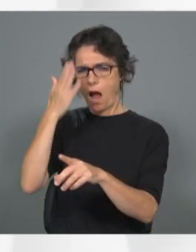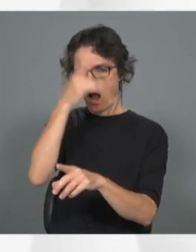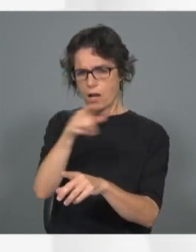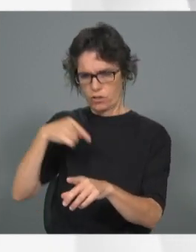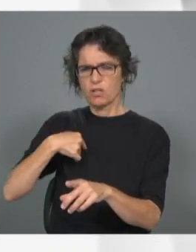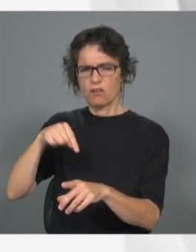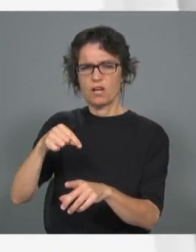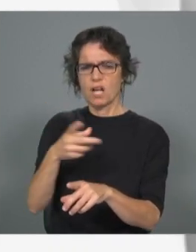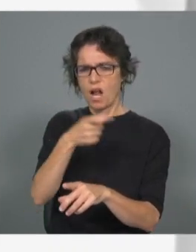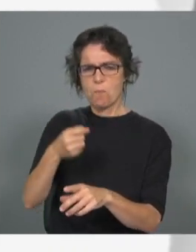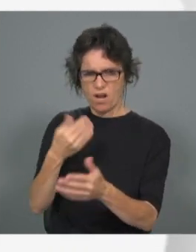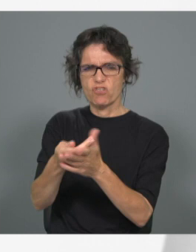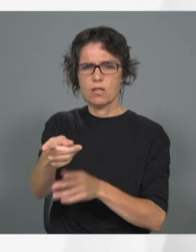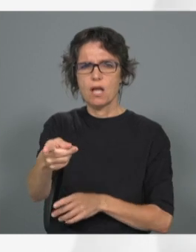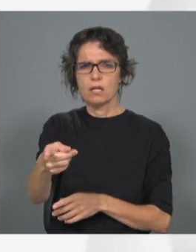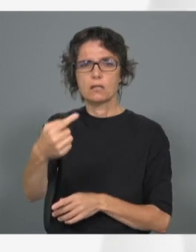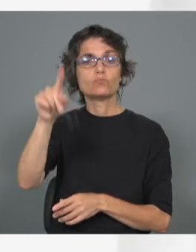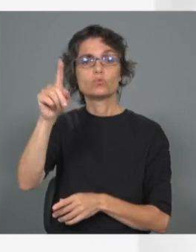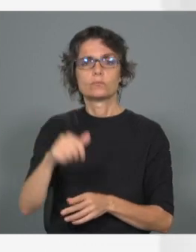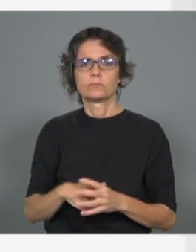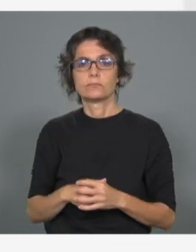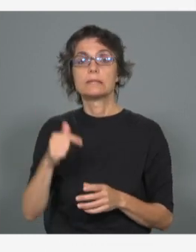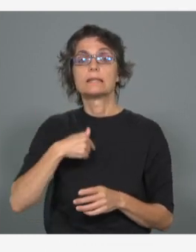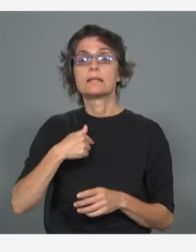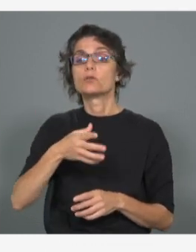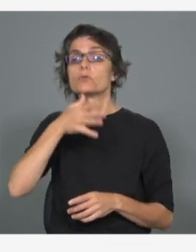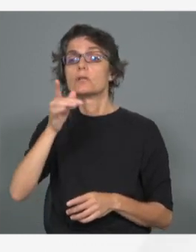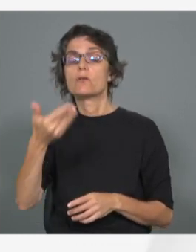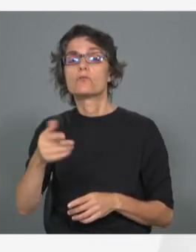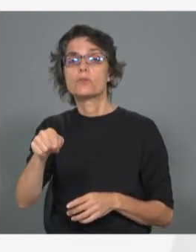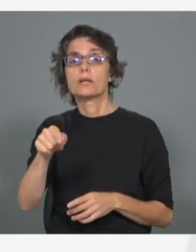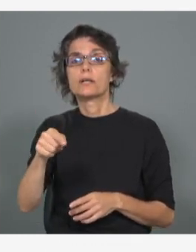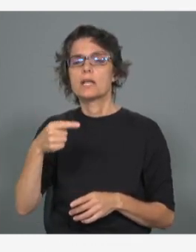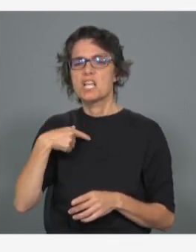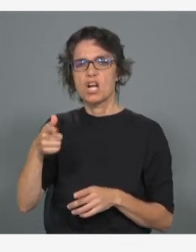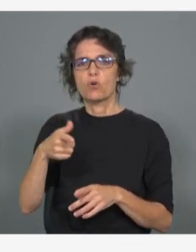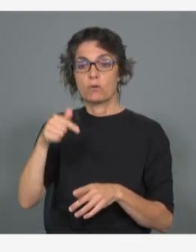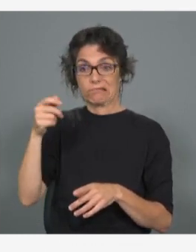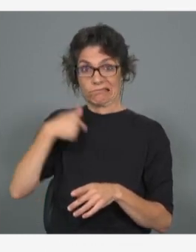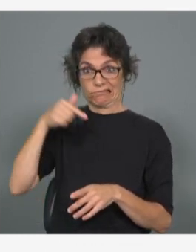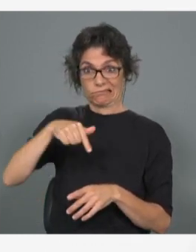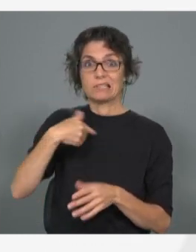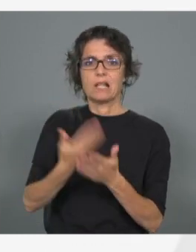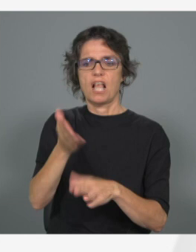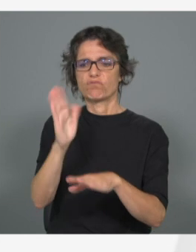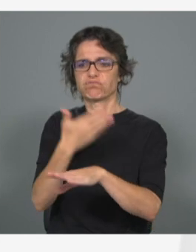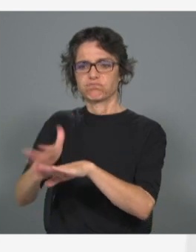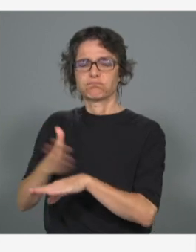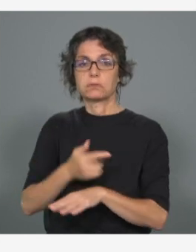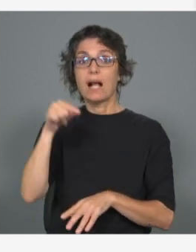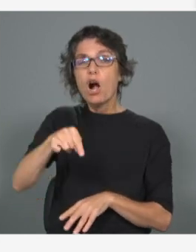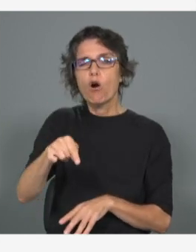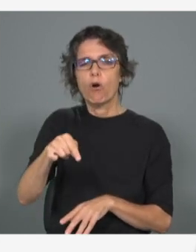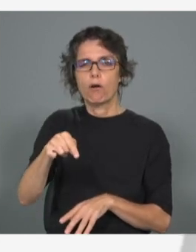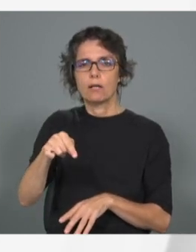estabelecer a paz na terra? Não. Eu vos digo que vim trazer a divisão. A partir de agora,